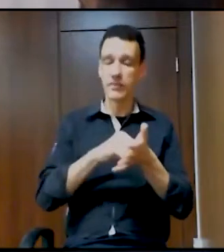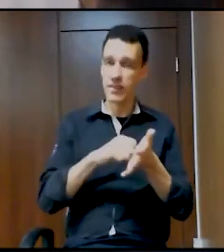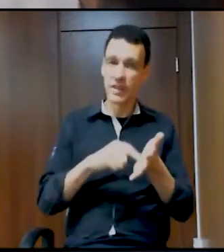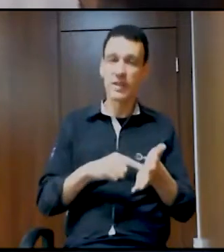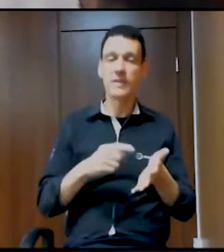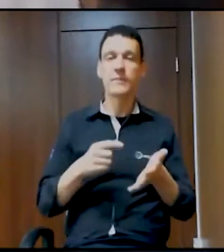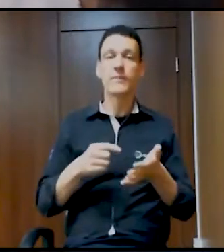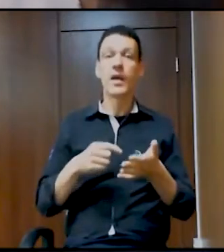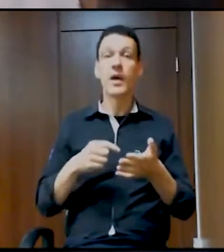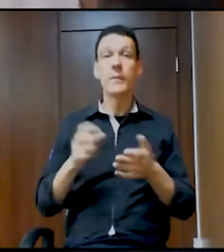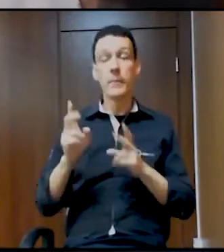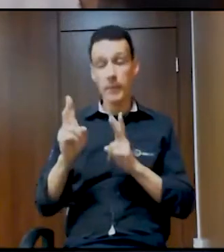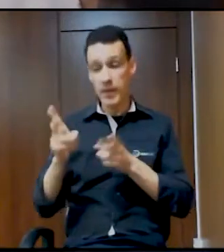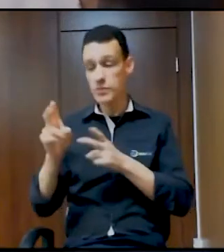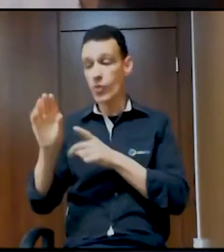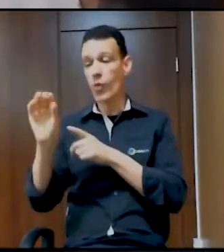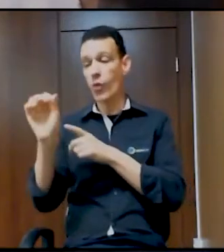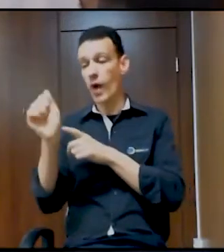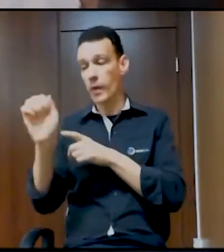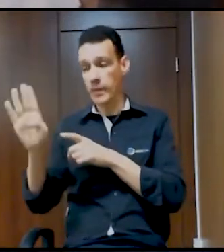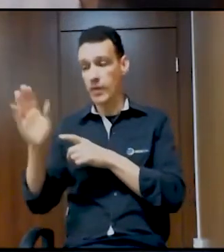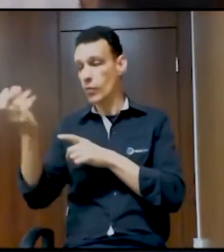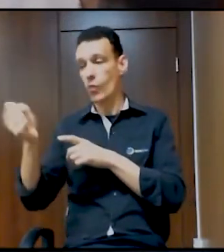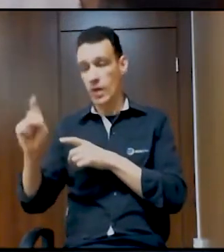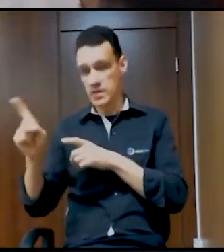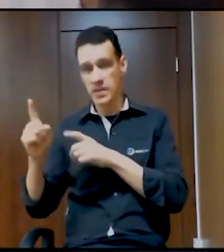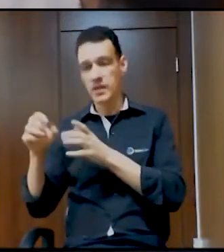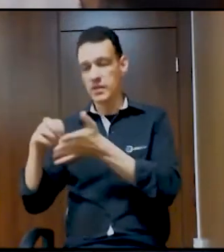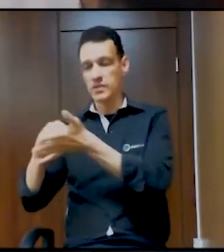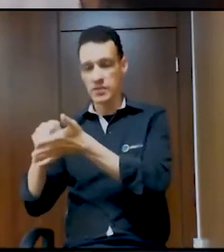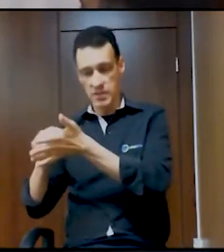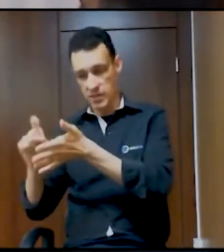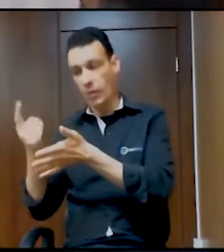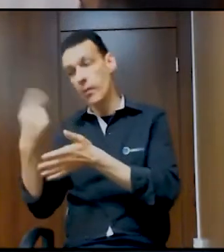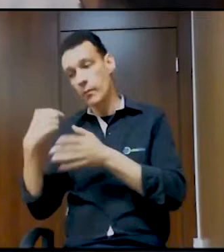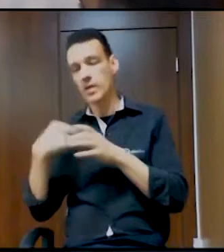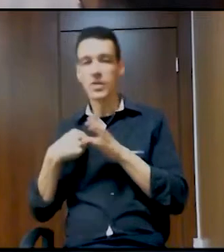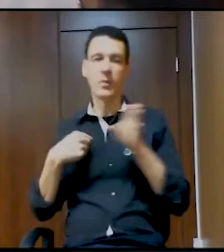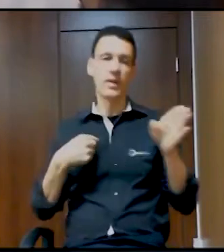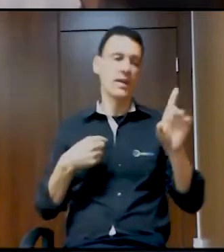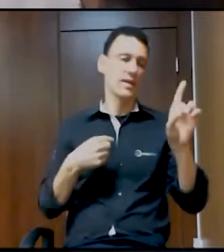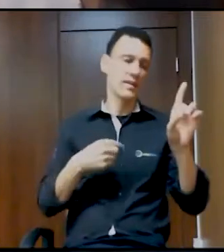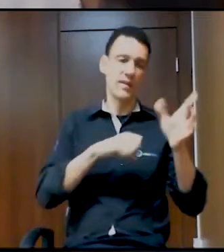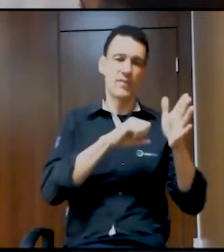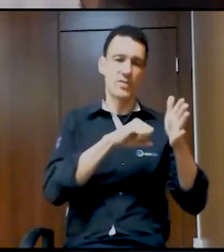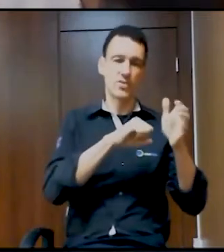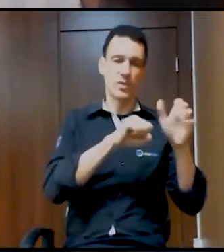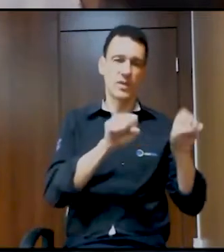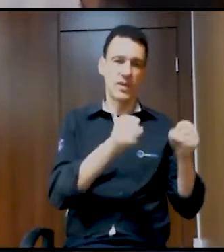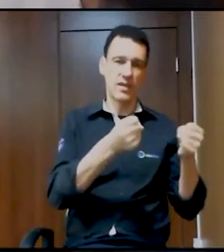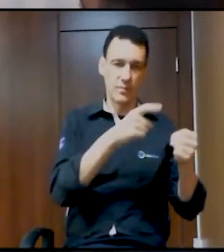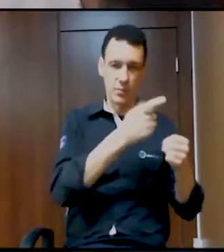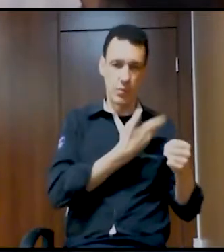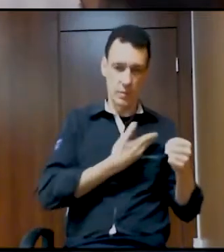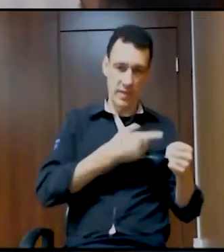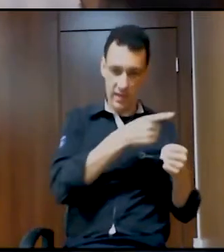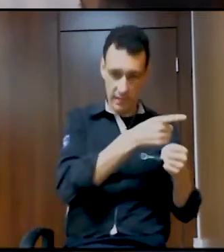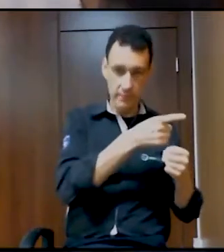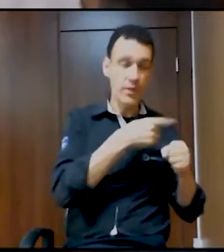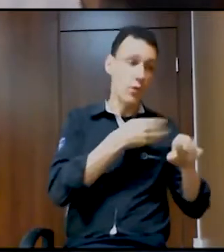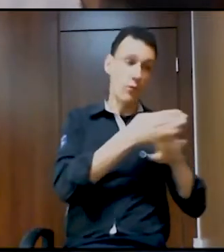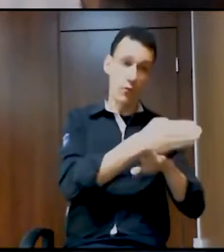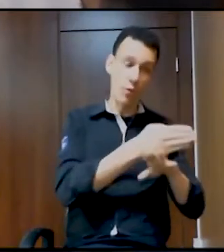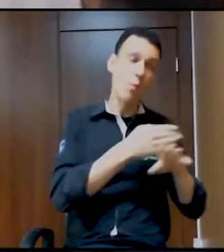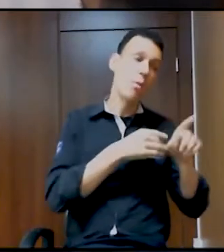a própria Coab me nega a inscrição, me aconselha eu aí na Defensoria, eu vou na Defensoria, a